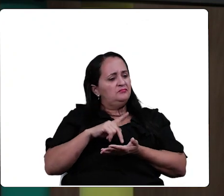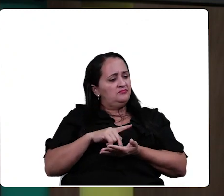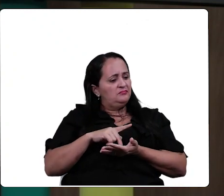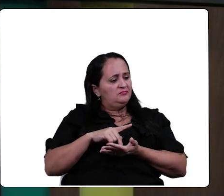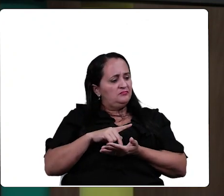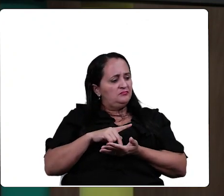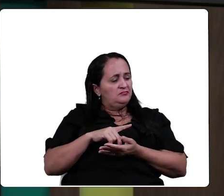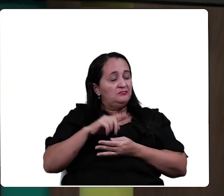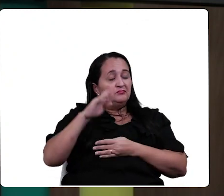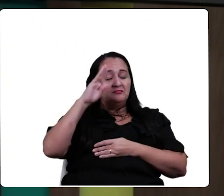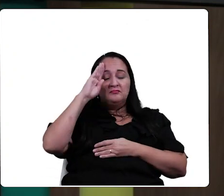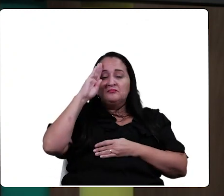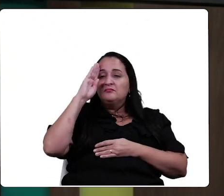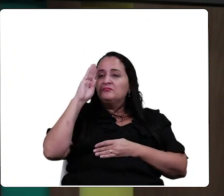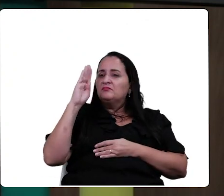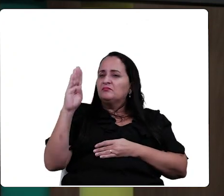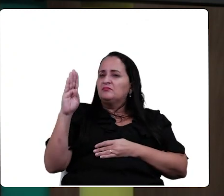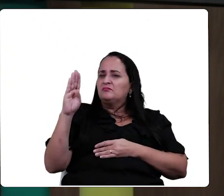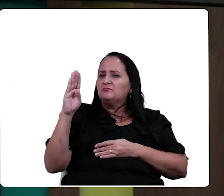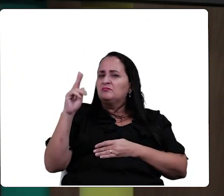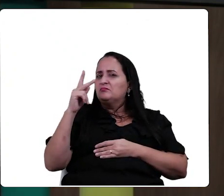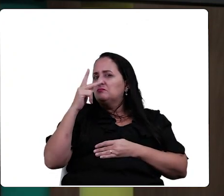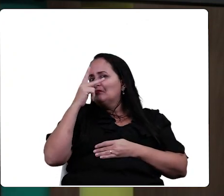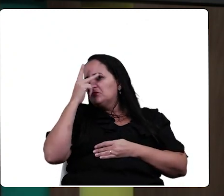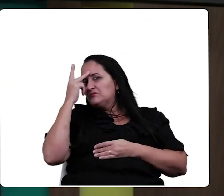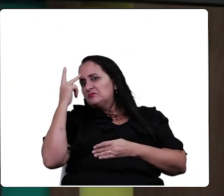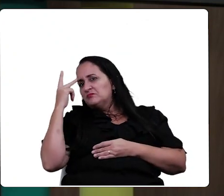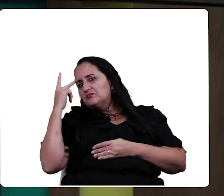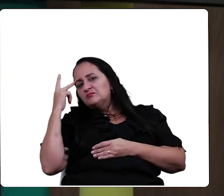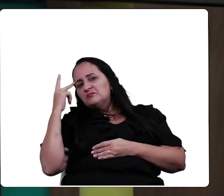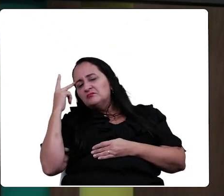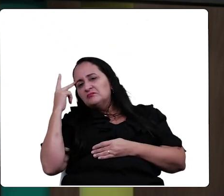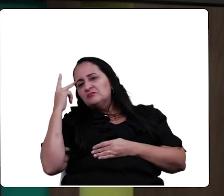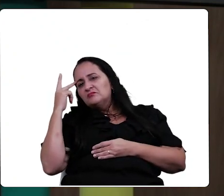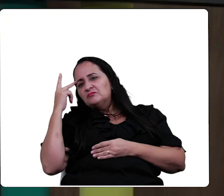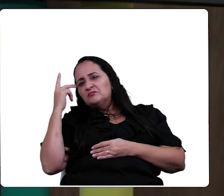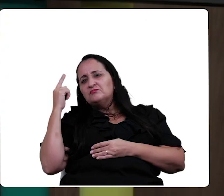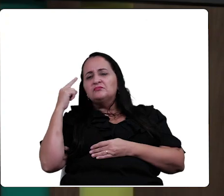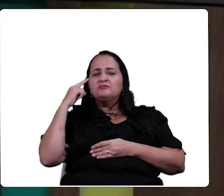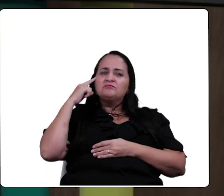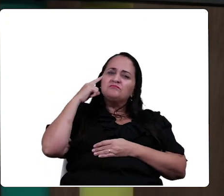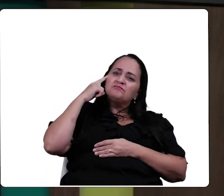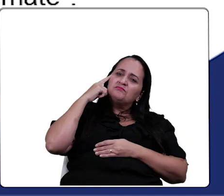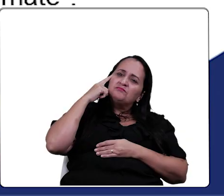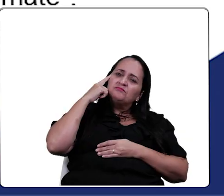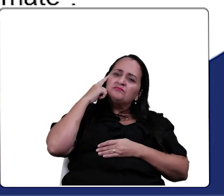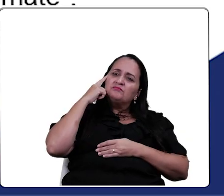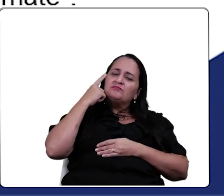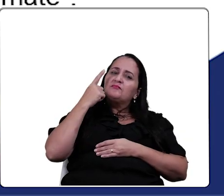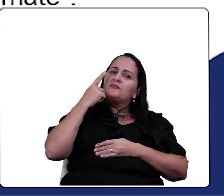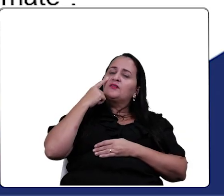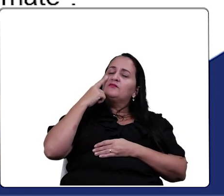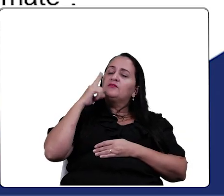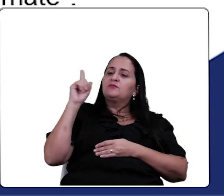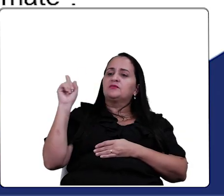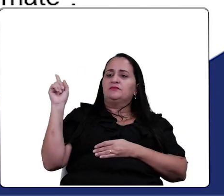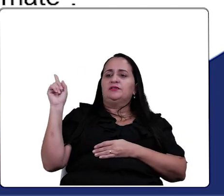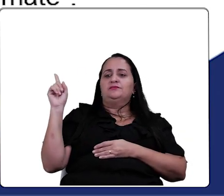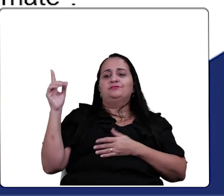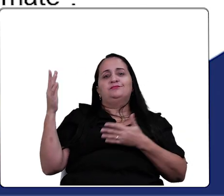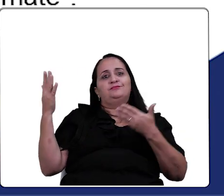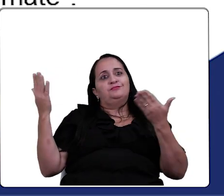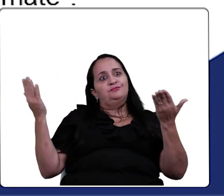o que era principal? Eram as pessoas? Vamos ver? E aí